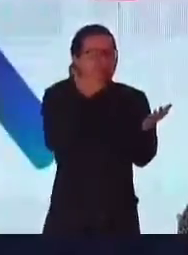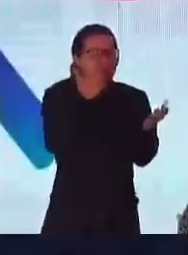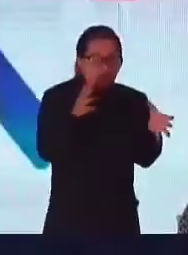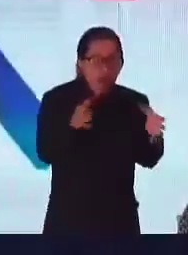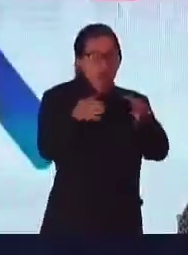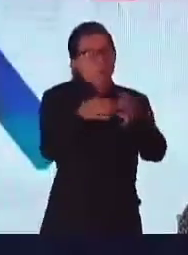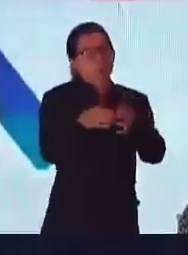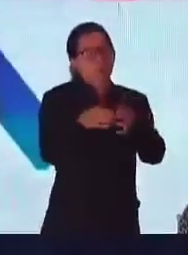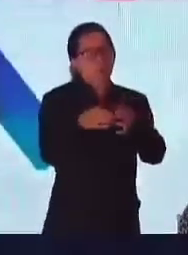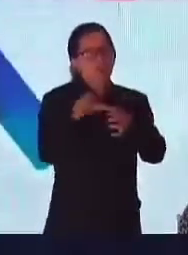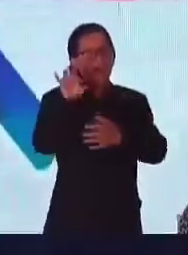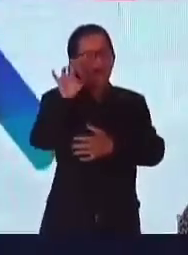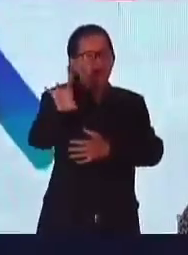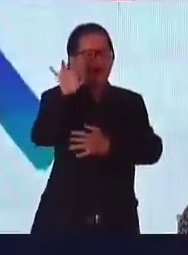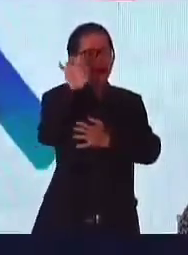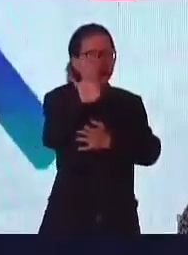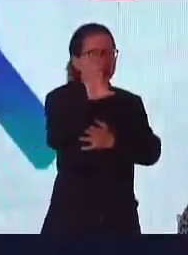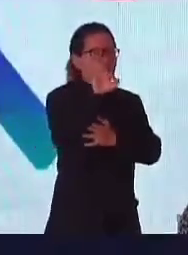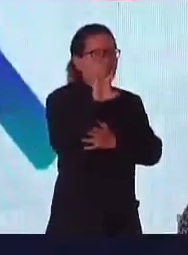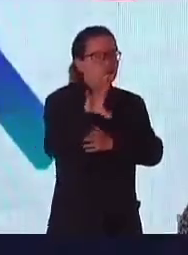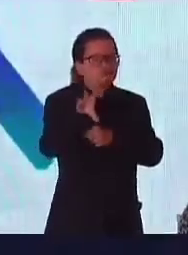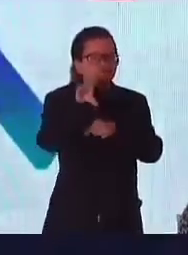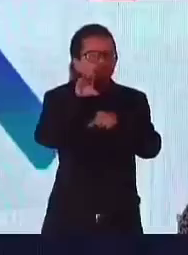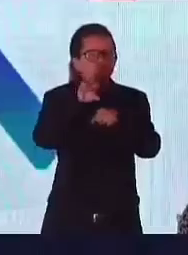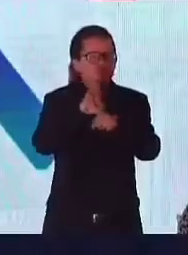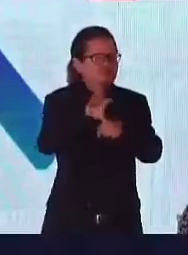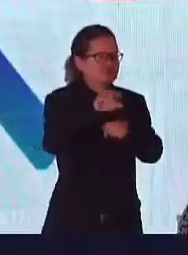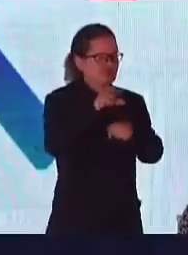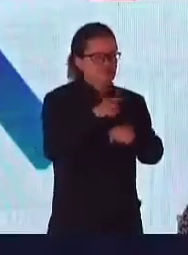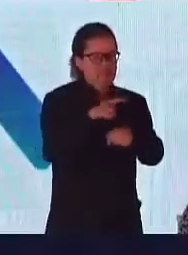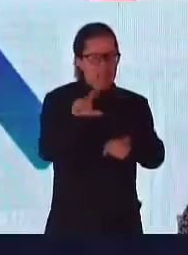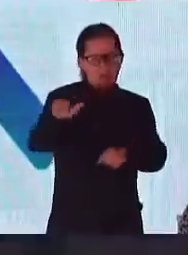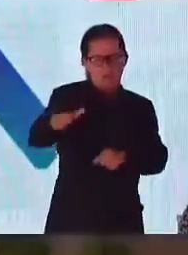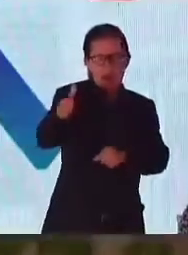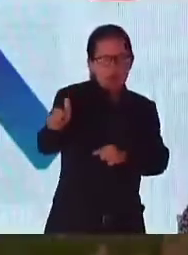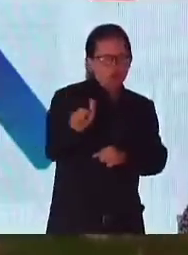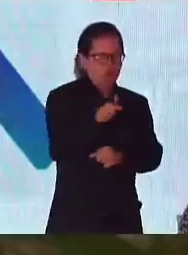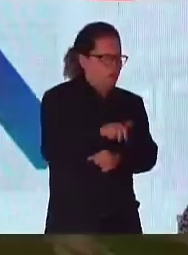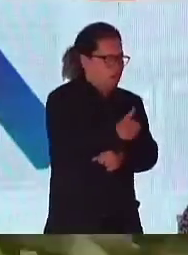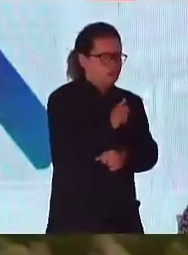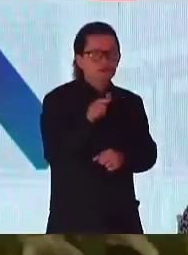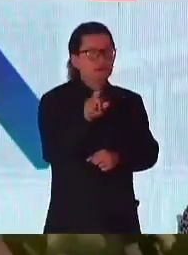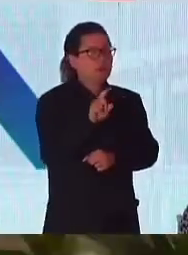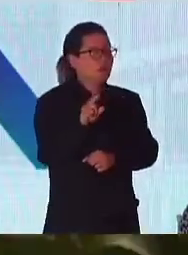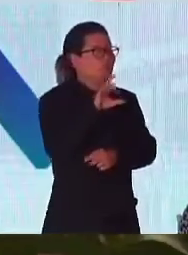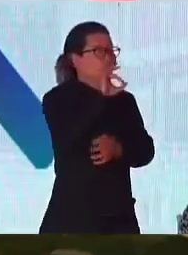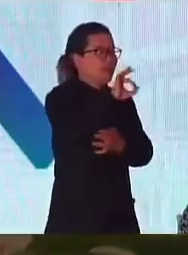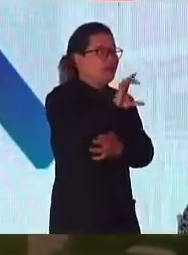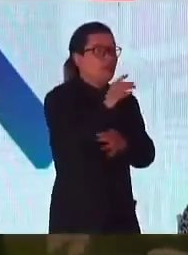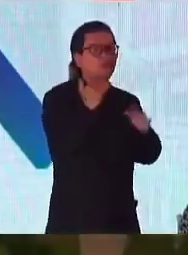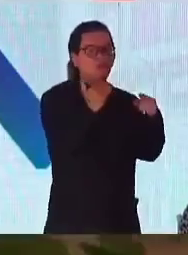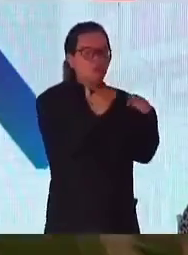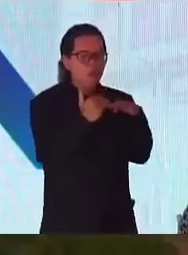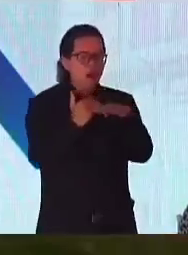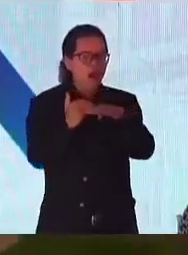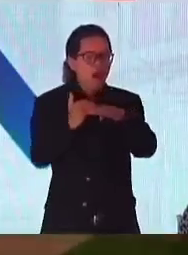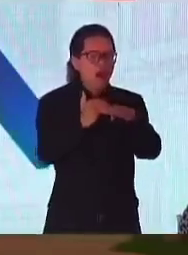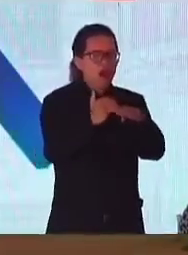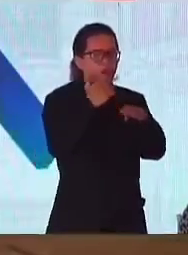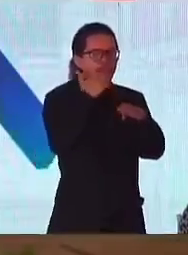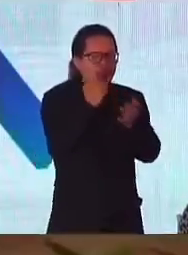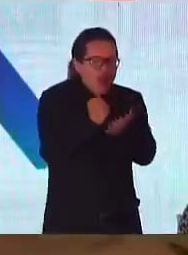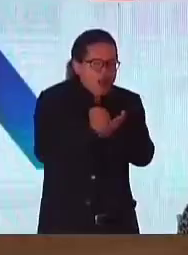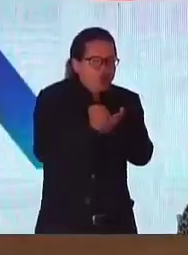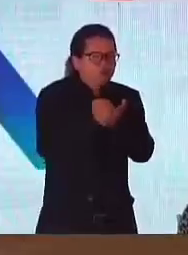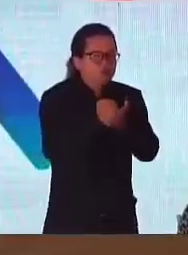coletivamente. Ninguém tem um peso maior do que o outro. Cada um colocou um pedacinho, né, de um tijolo nesse